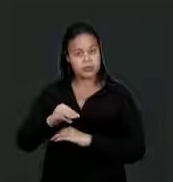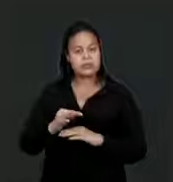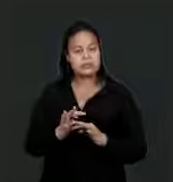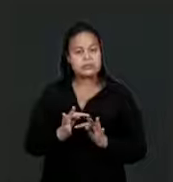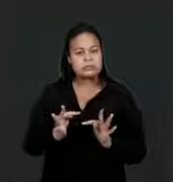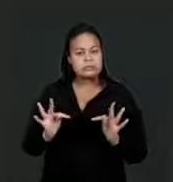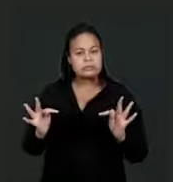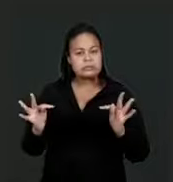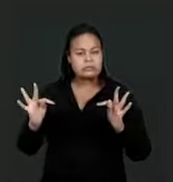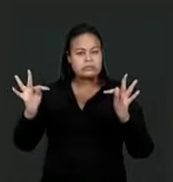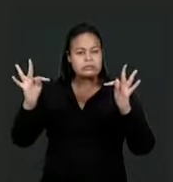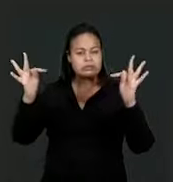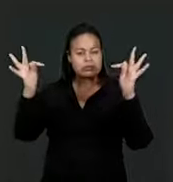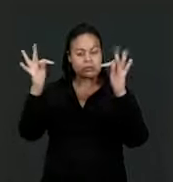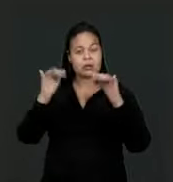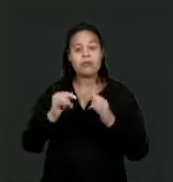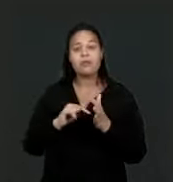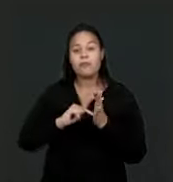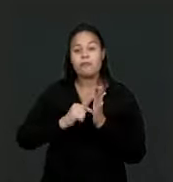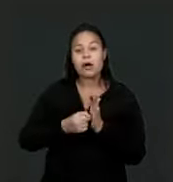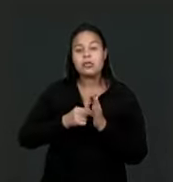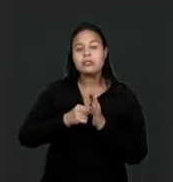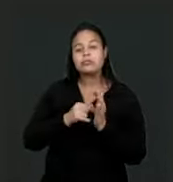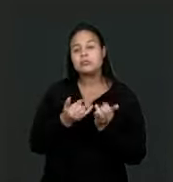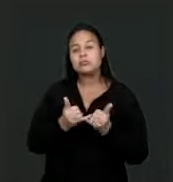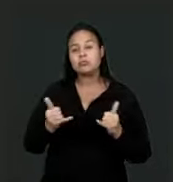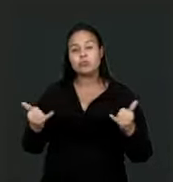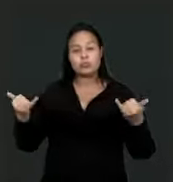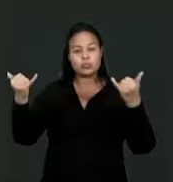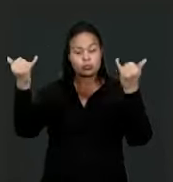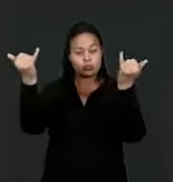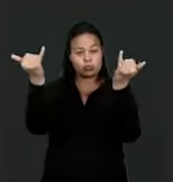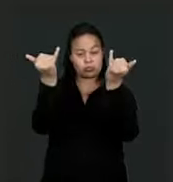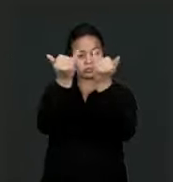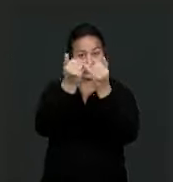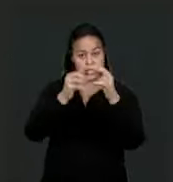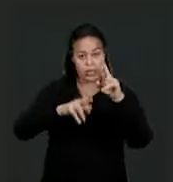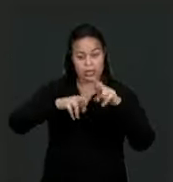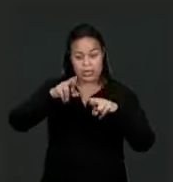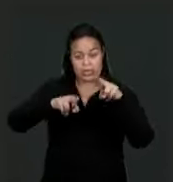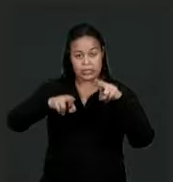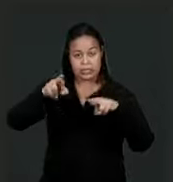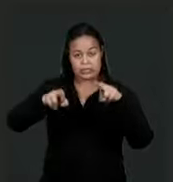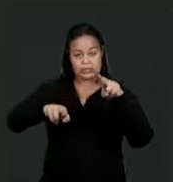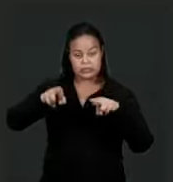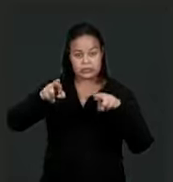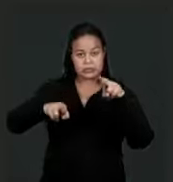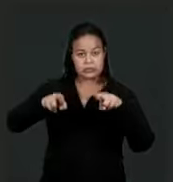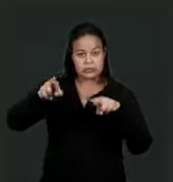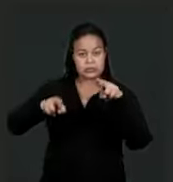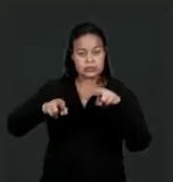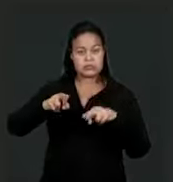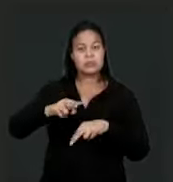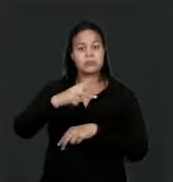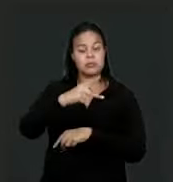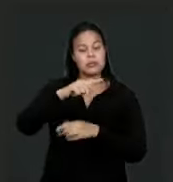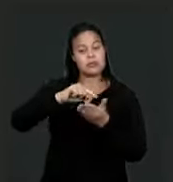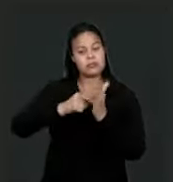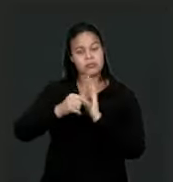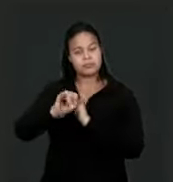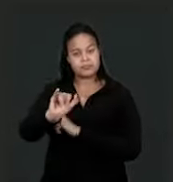corrente é a relação entre a tensão e a resistência, e potência é V vezes I.